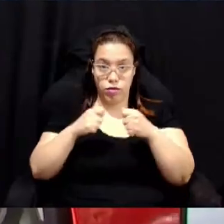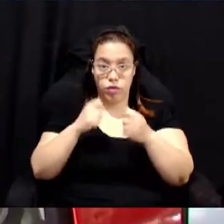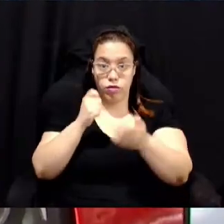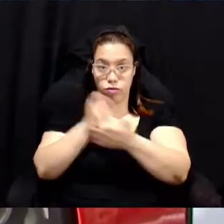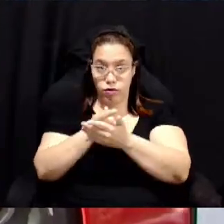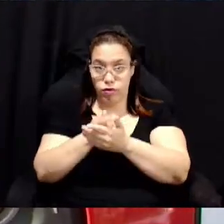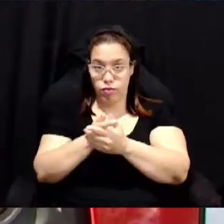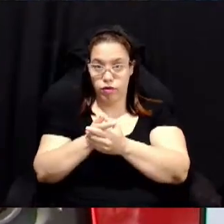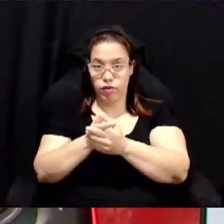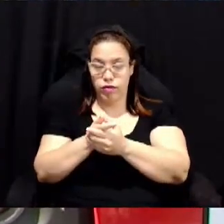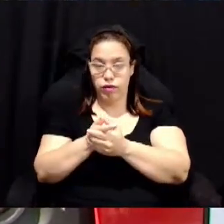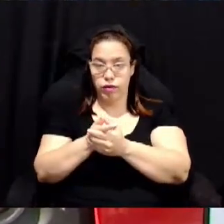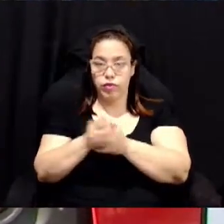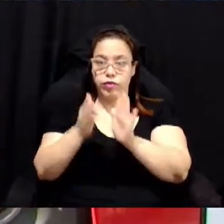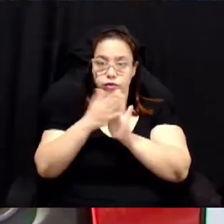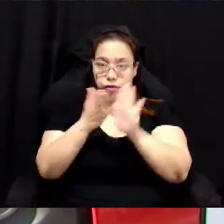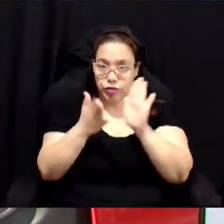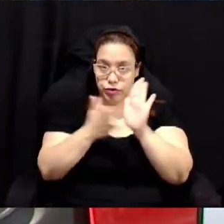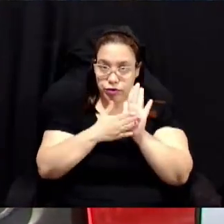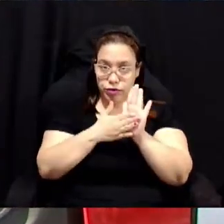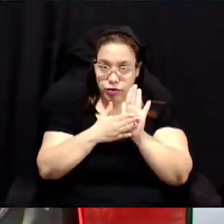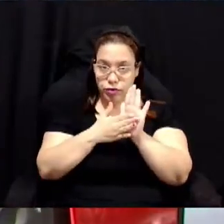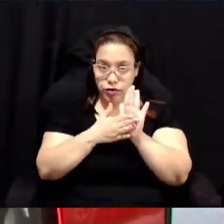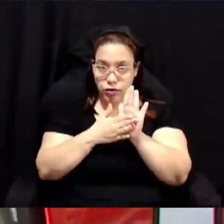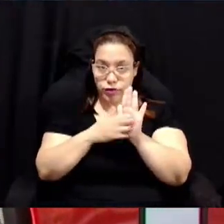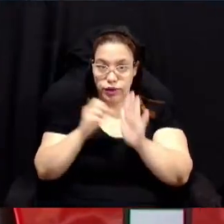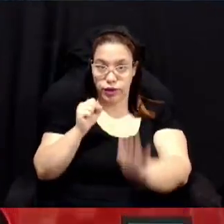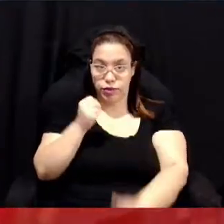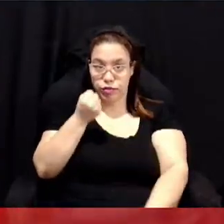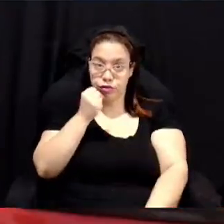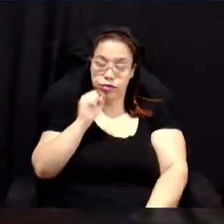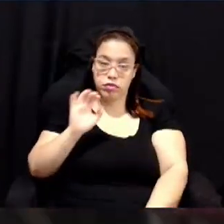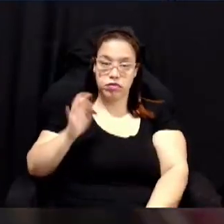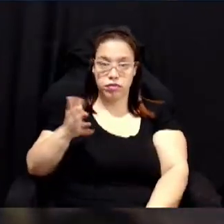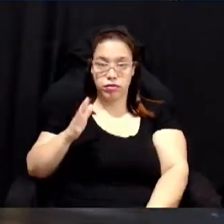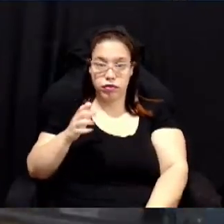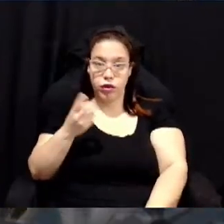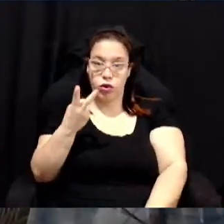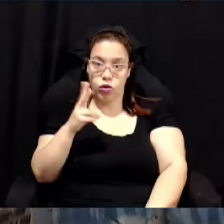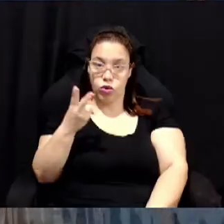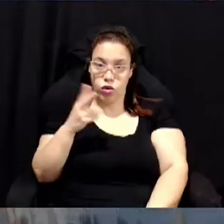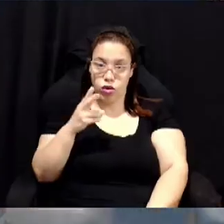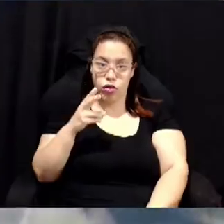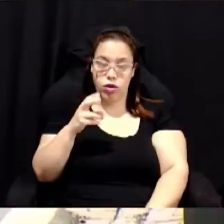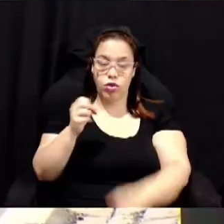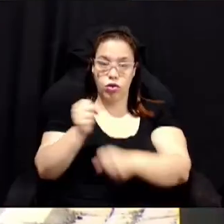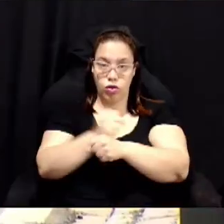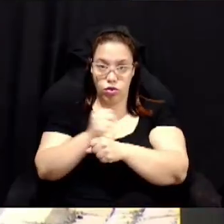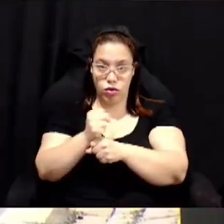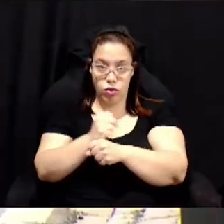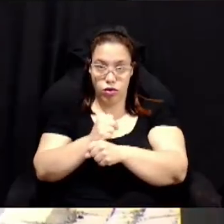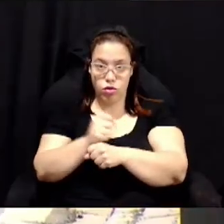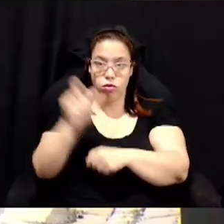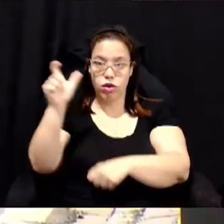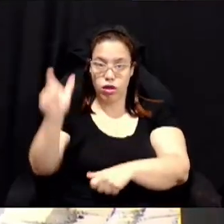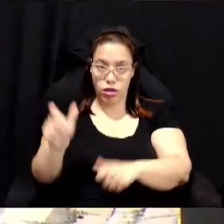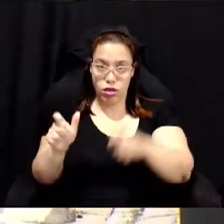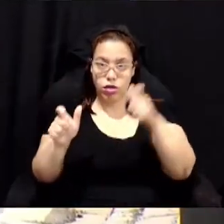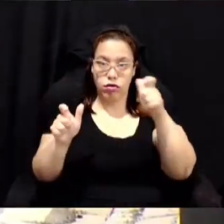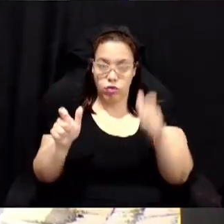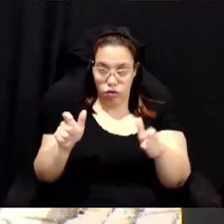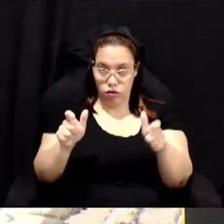com a proposta, a gratuidade será limitada a 2 emissões por ano para cada usuário, mediante